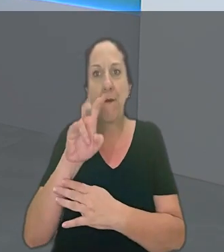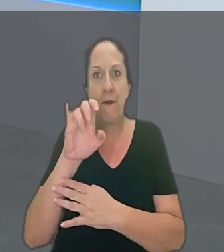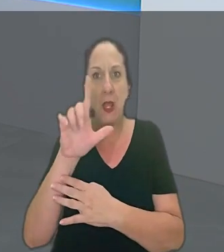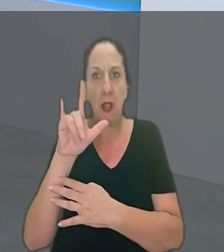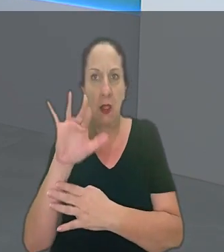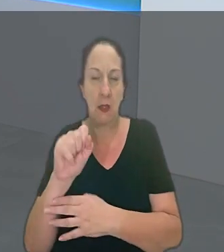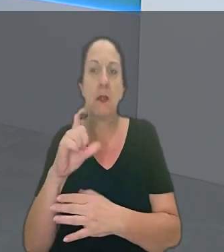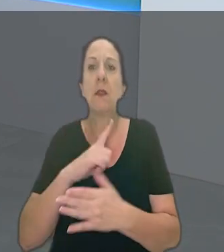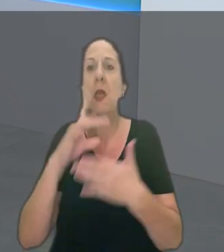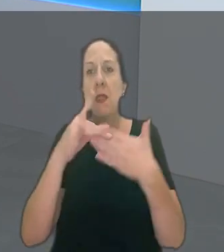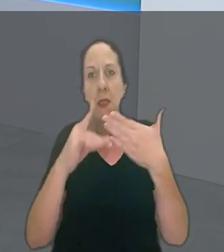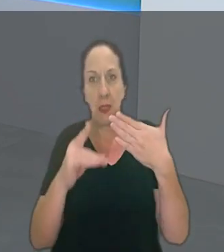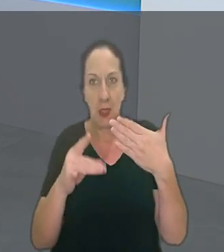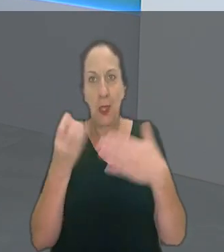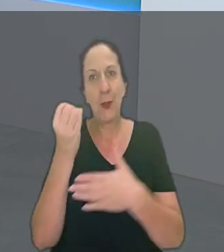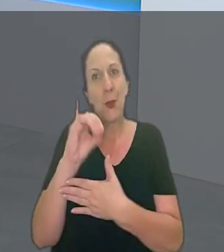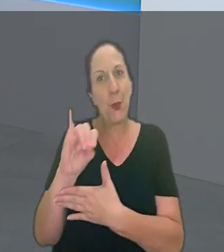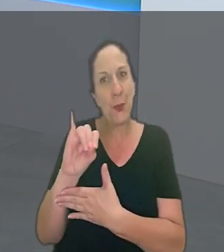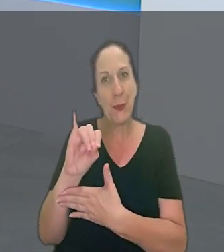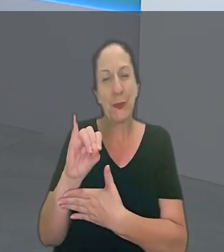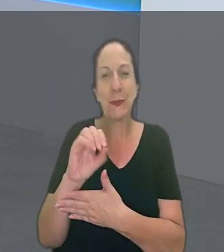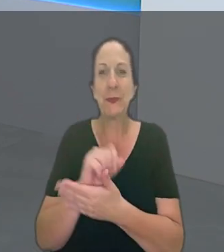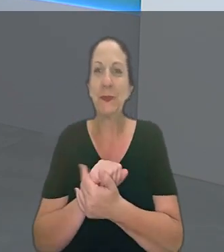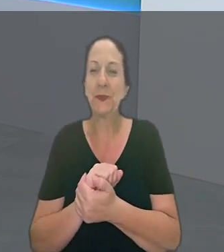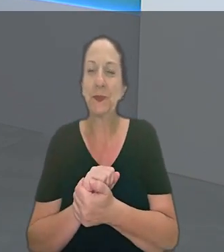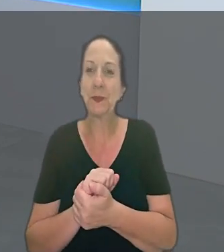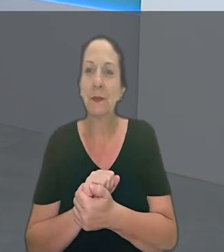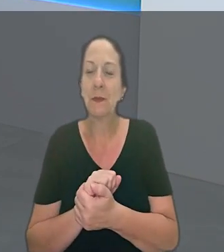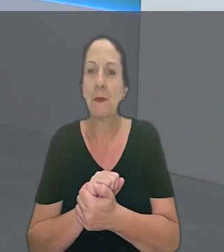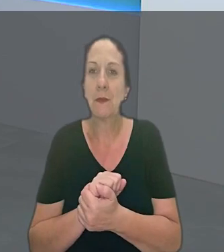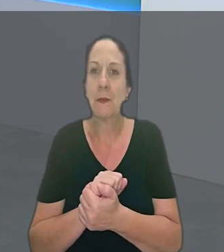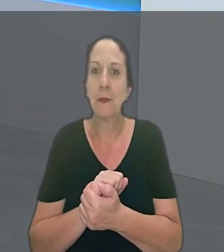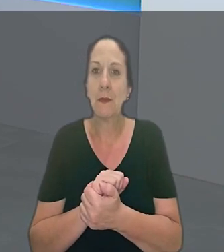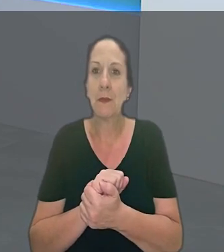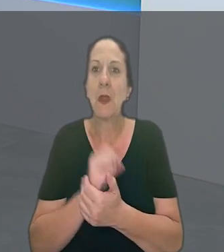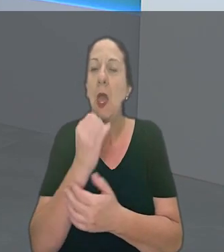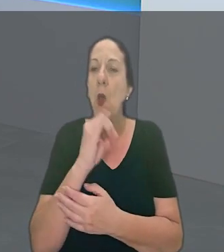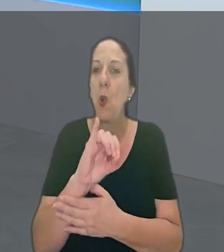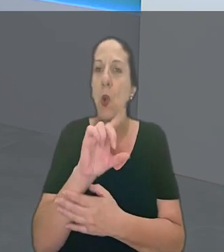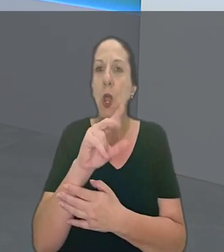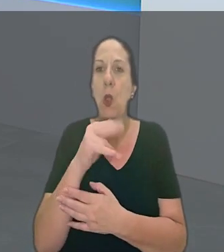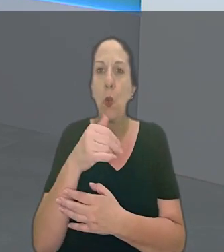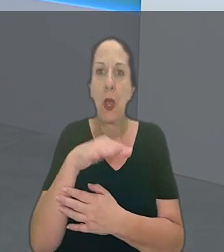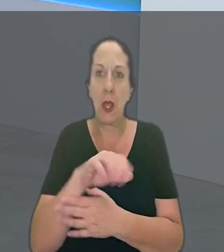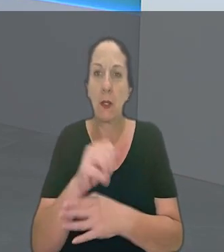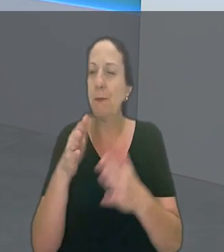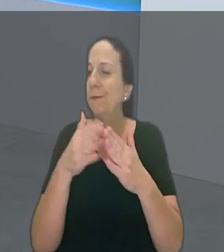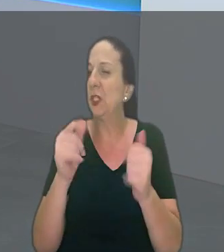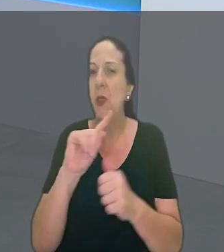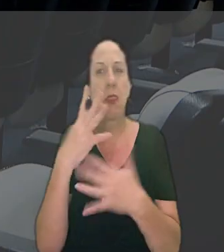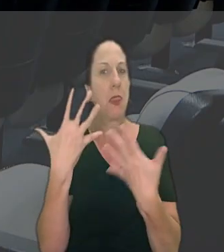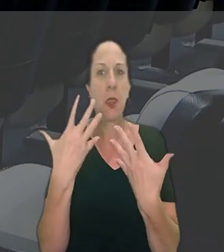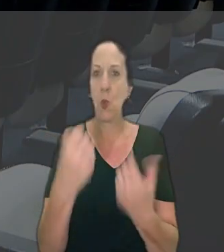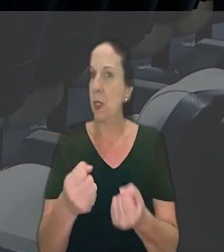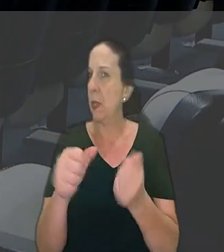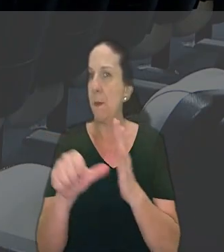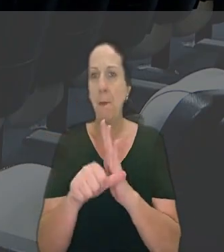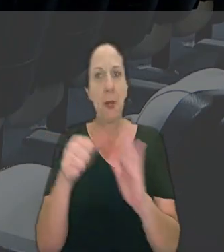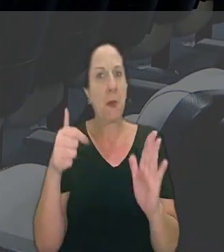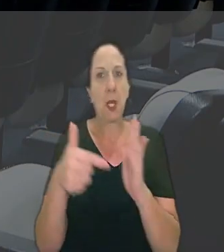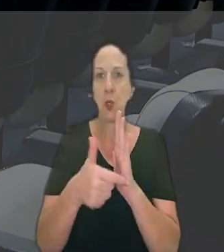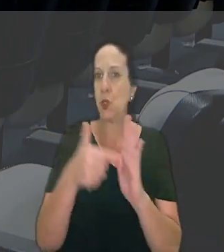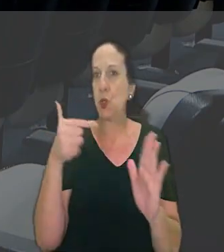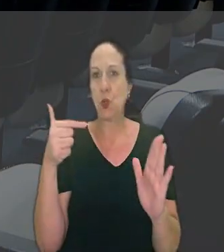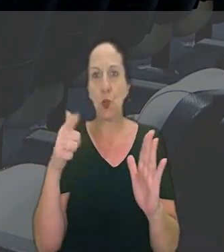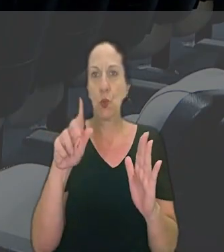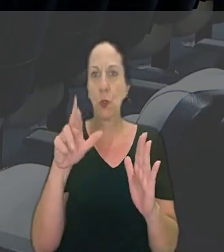Araújo tem os detalhes pra gente. Oi, Evne. Oi, Luana, o pedido foi negado em primeiro